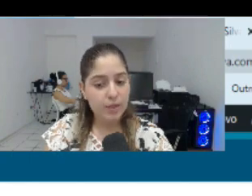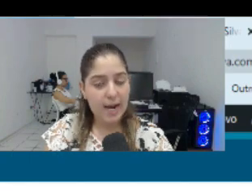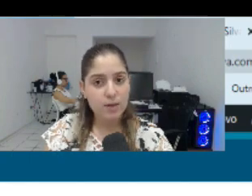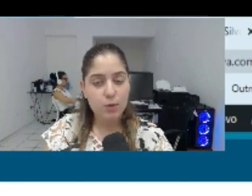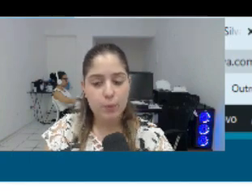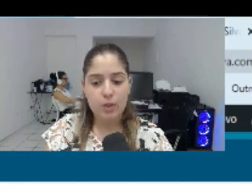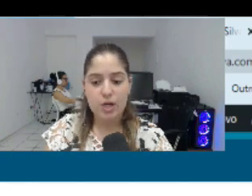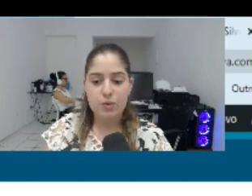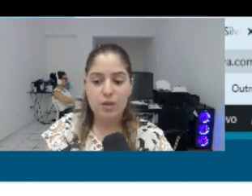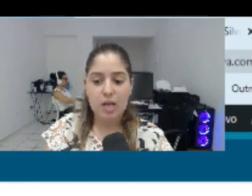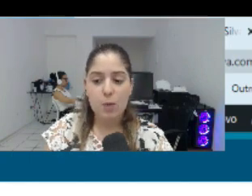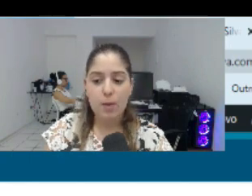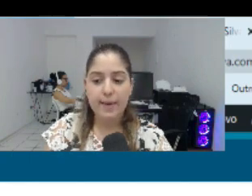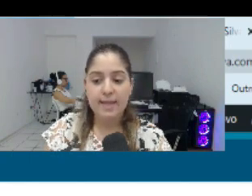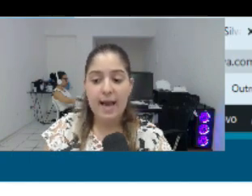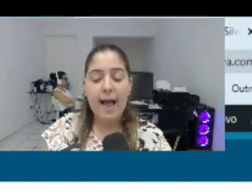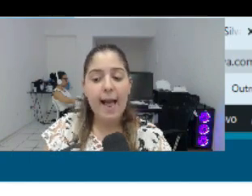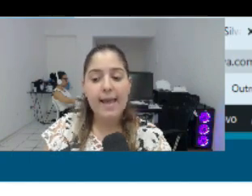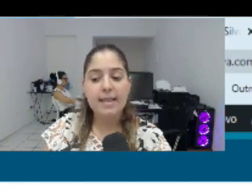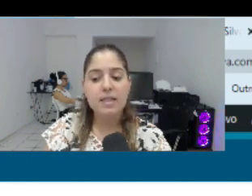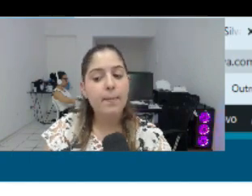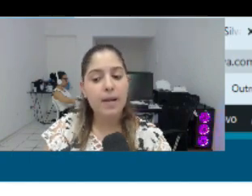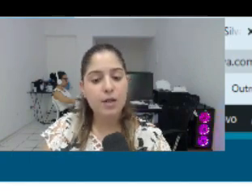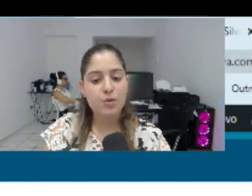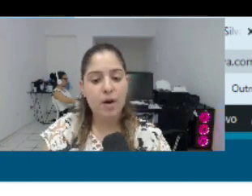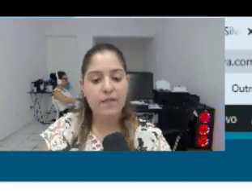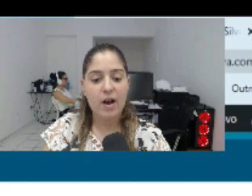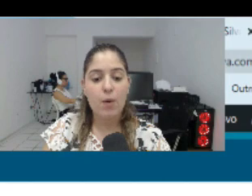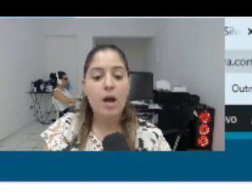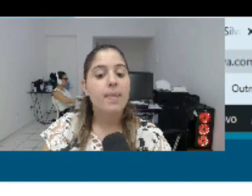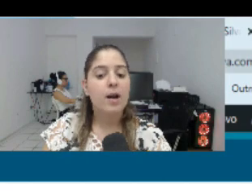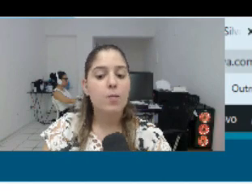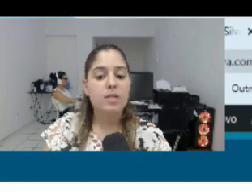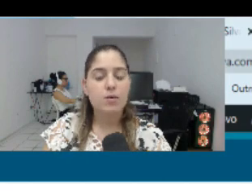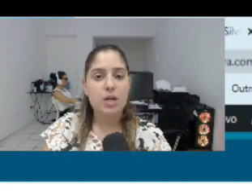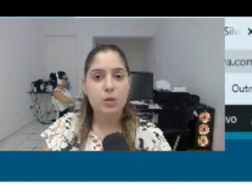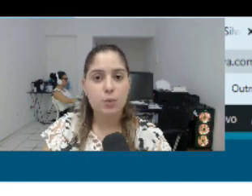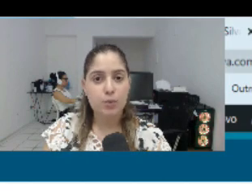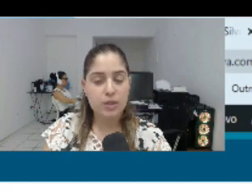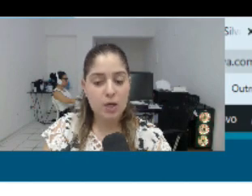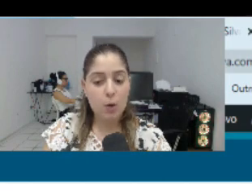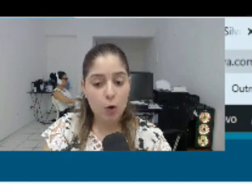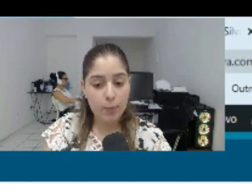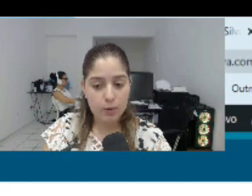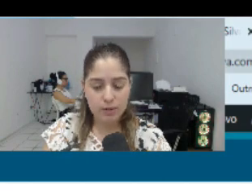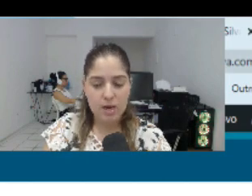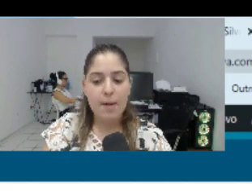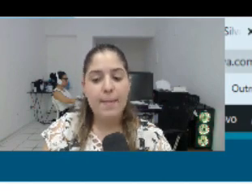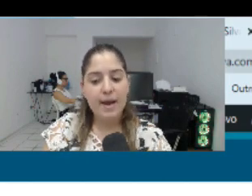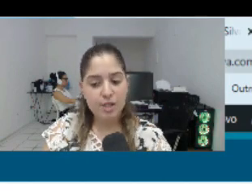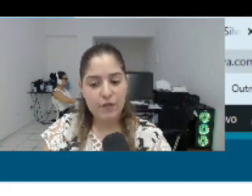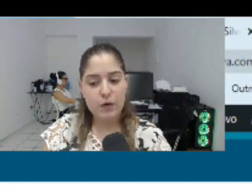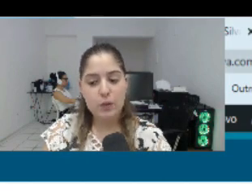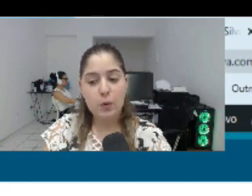dos Deputados, o projeto de lei complementar ainda depende do aval da Comissão de Assuntos Econômicos, mas já foi incluído